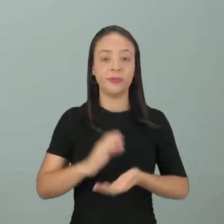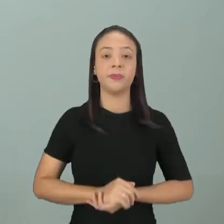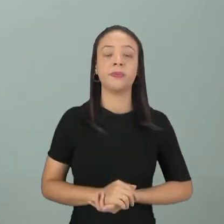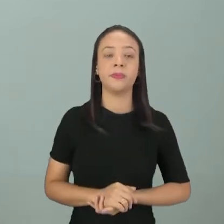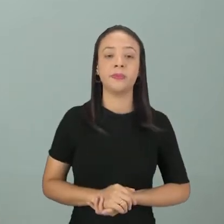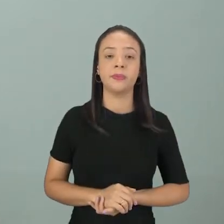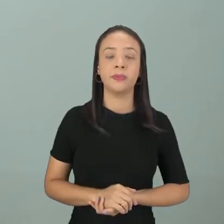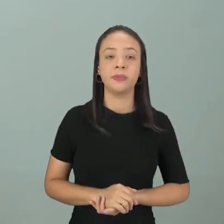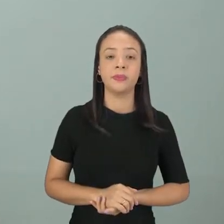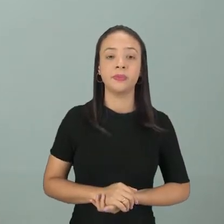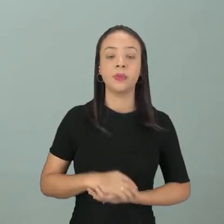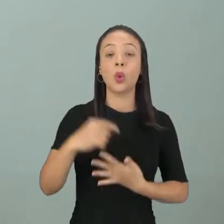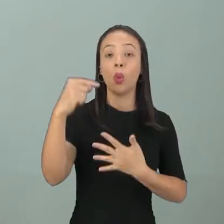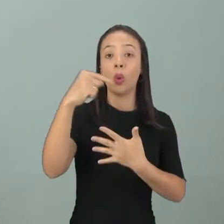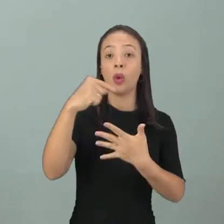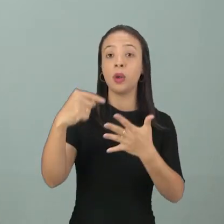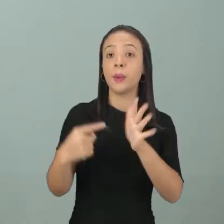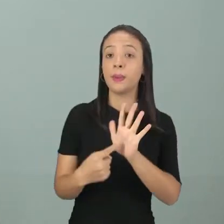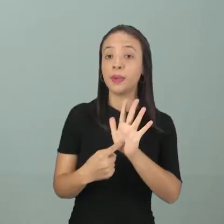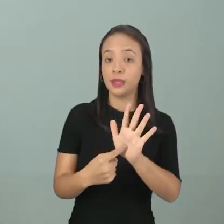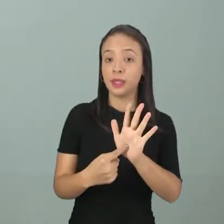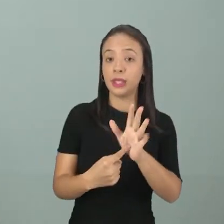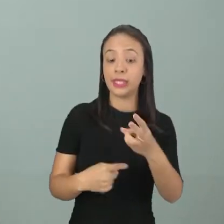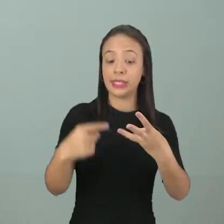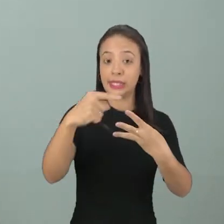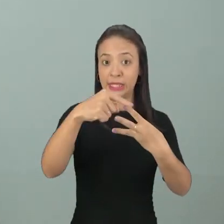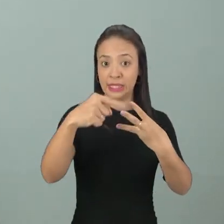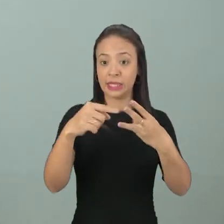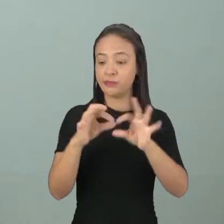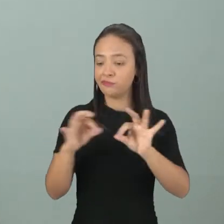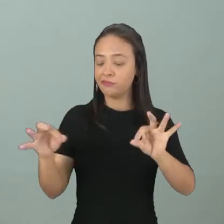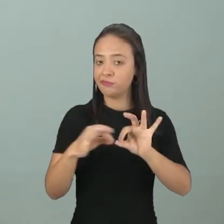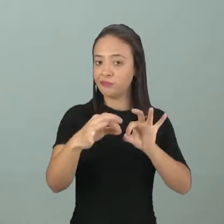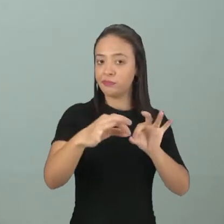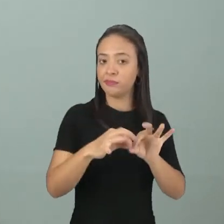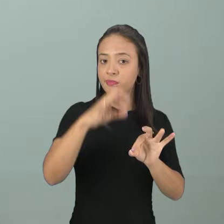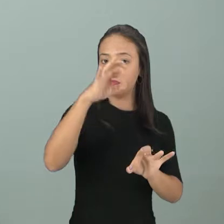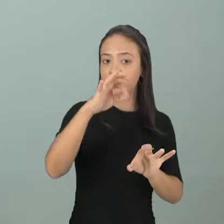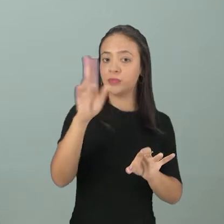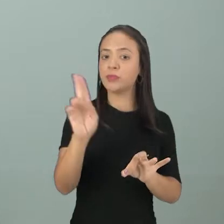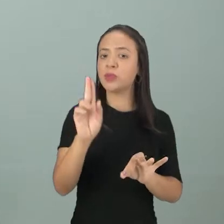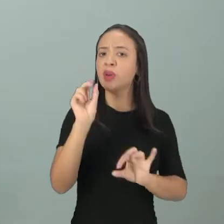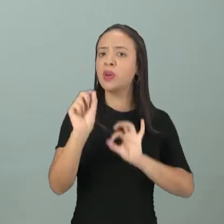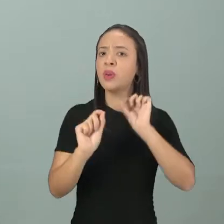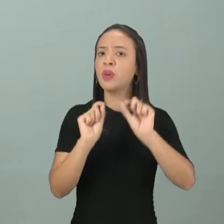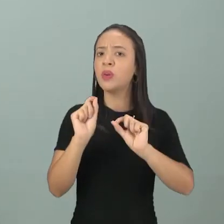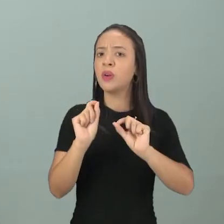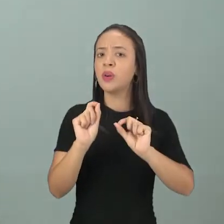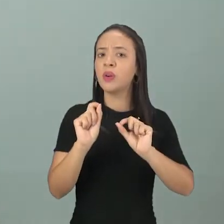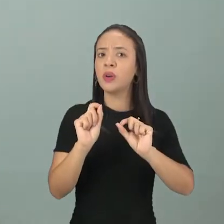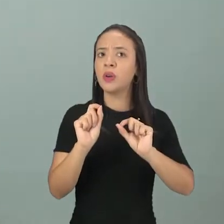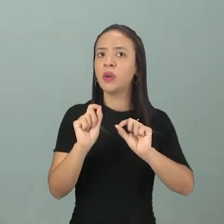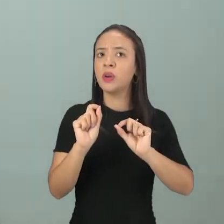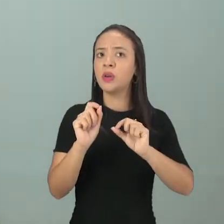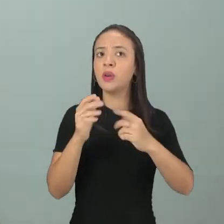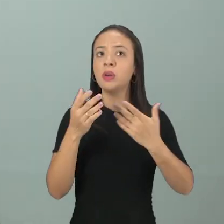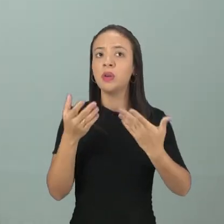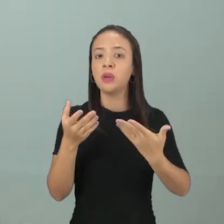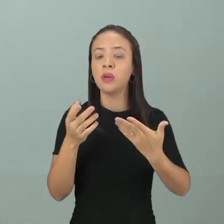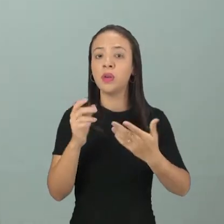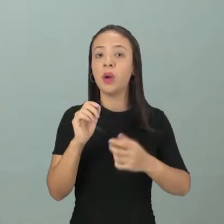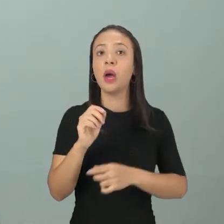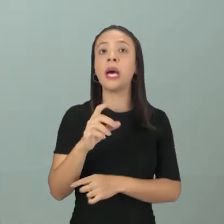Muito bem, um elemento que apresenta essas três dimensões, nós o chamamos de figura ou